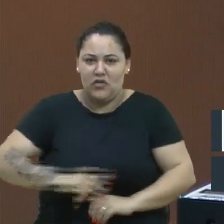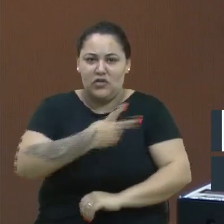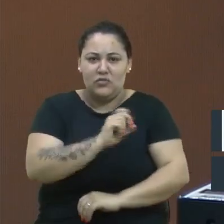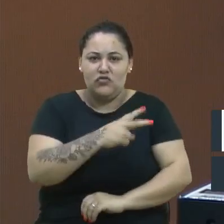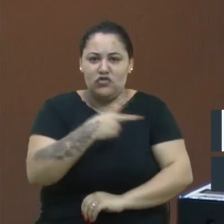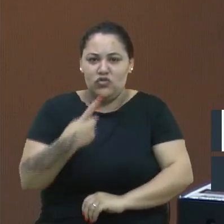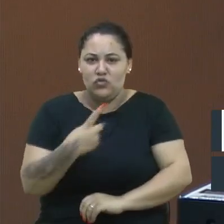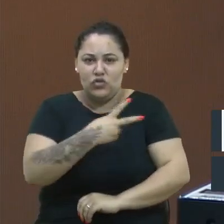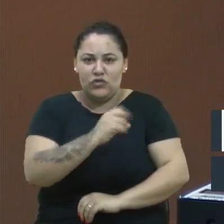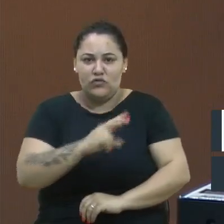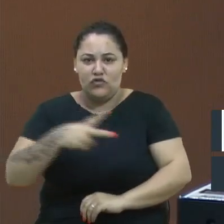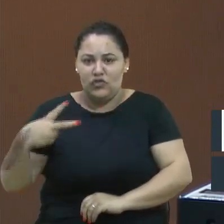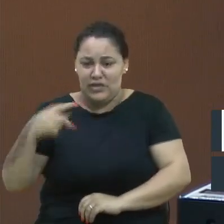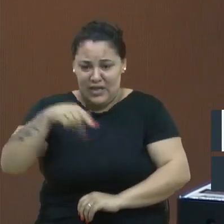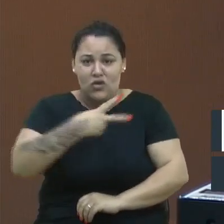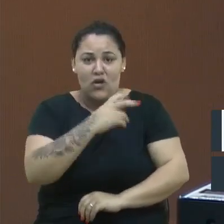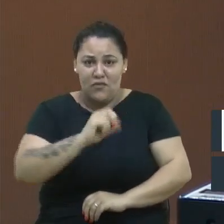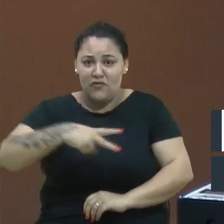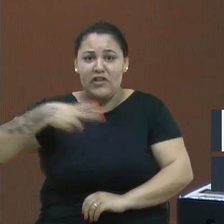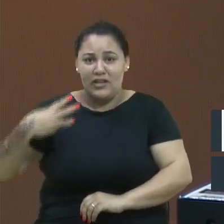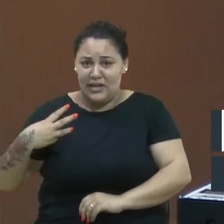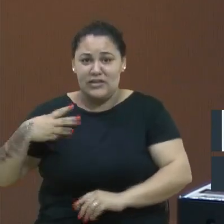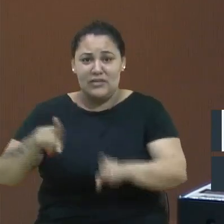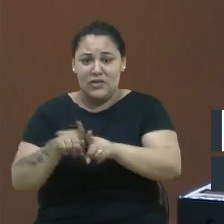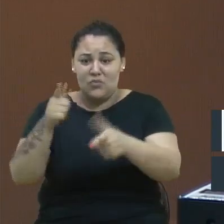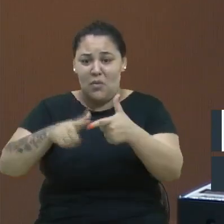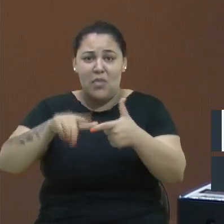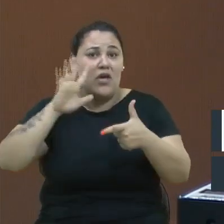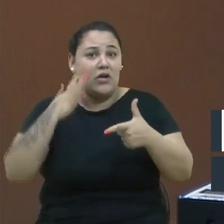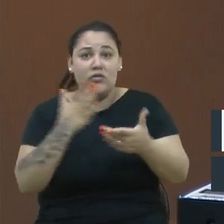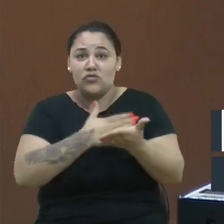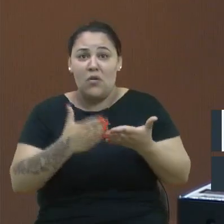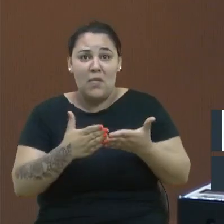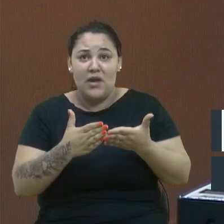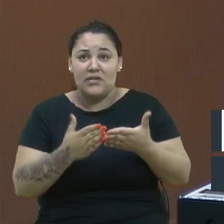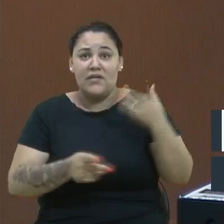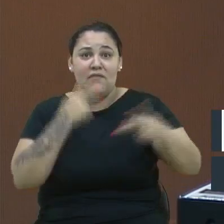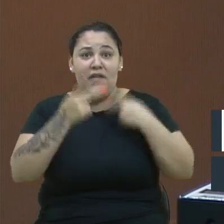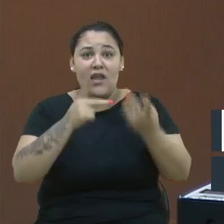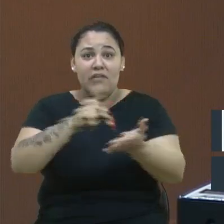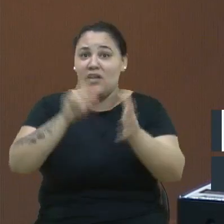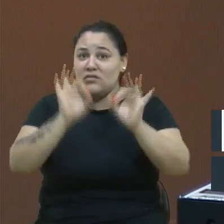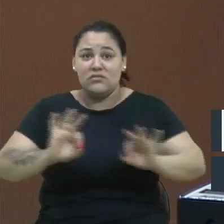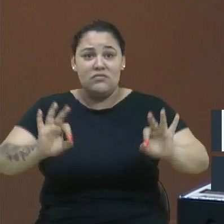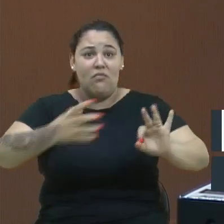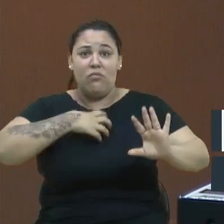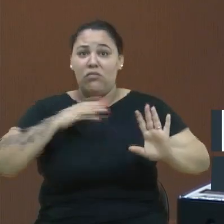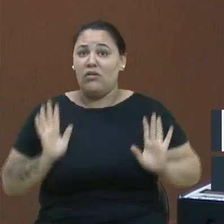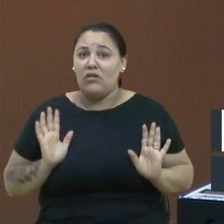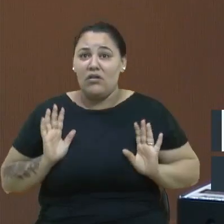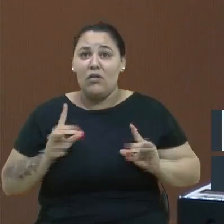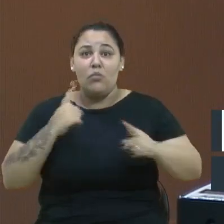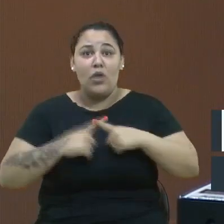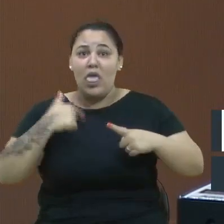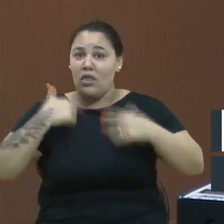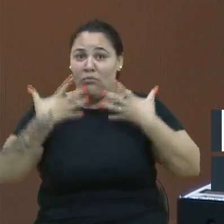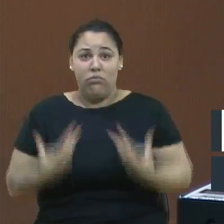ano também. Agora, se o problema não é resolvido, nós vamos começar a trazer à tona. É simples assim. Porque eu